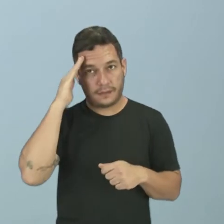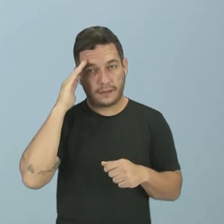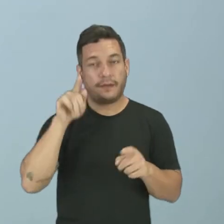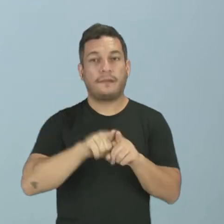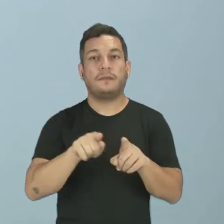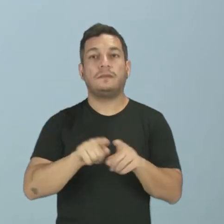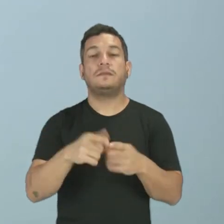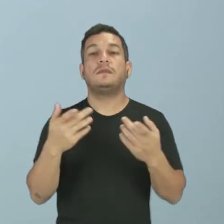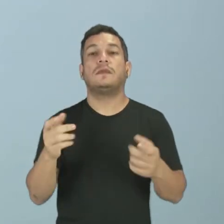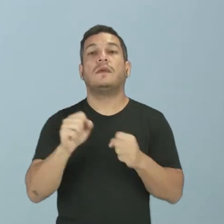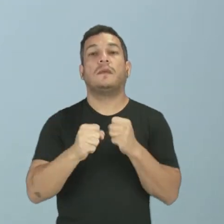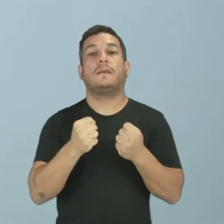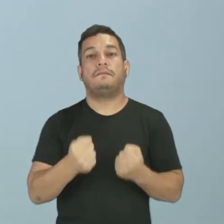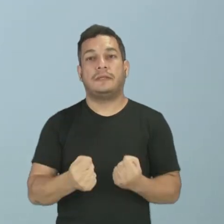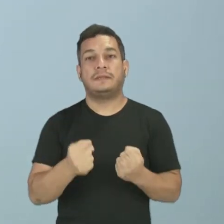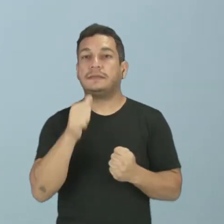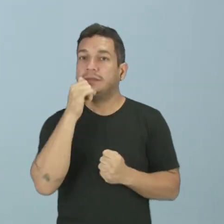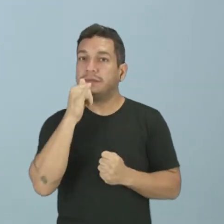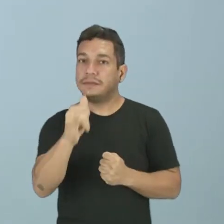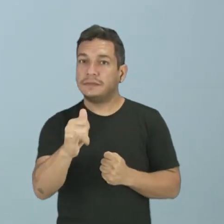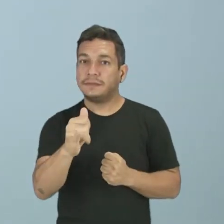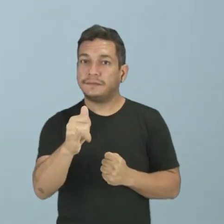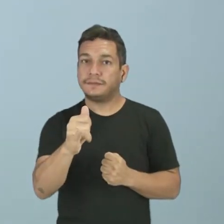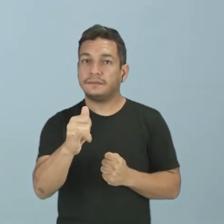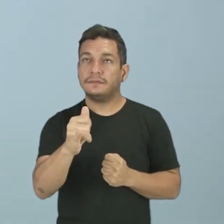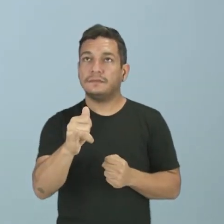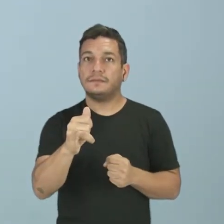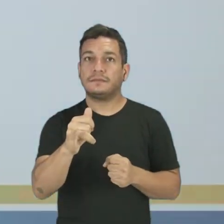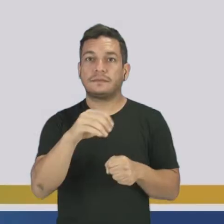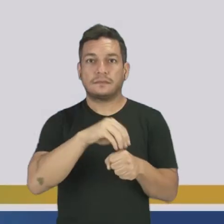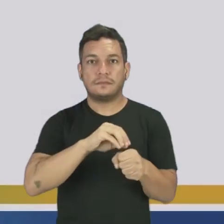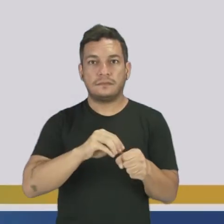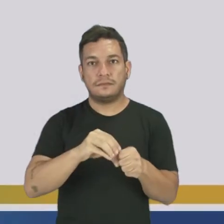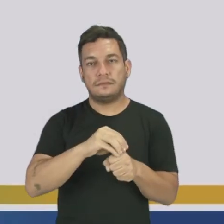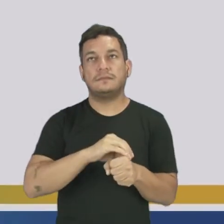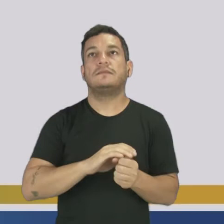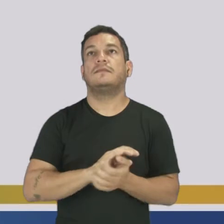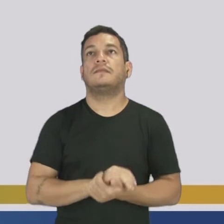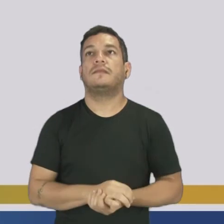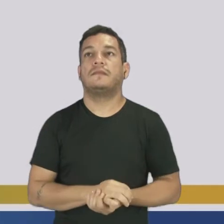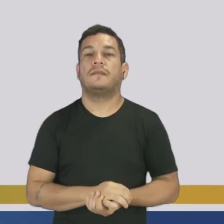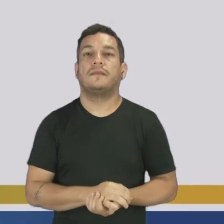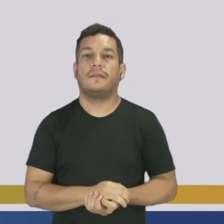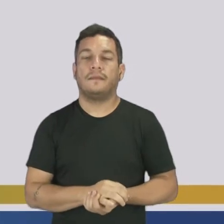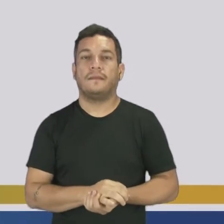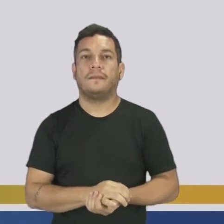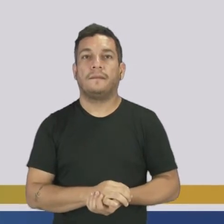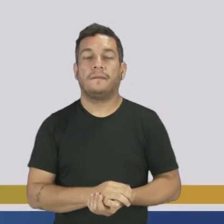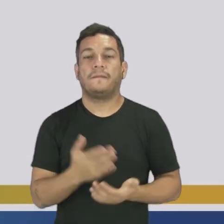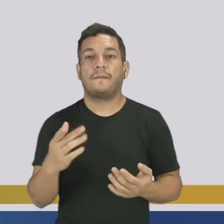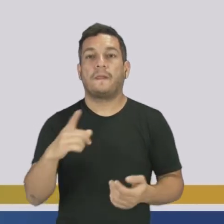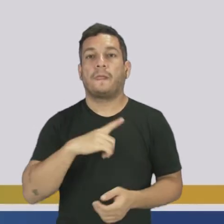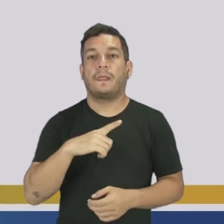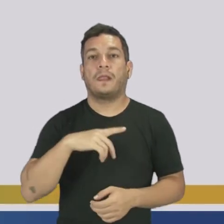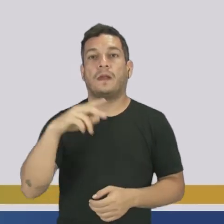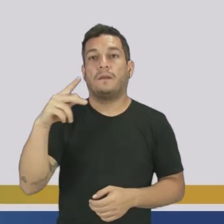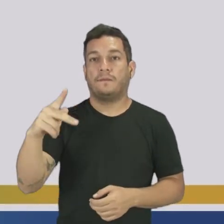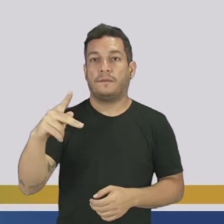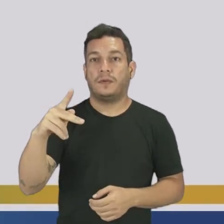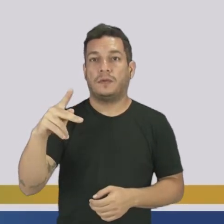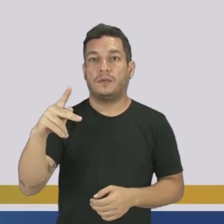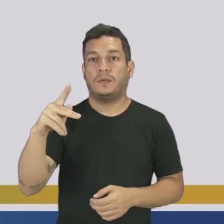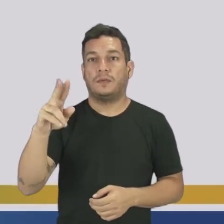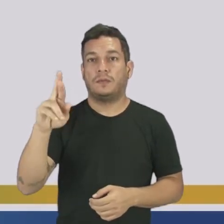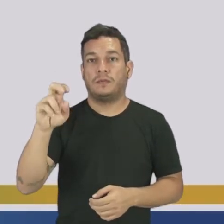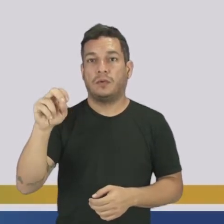quais são a massa relativa e a carga dessas moléculas aí, dessas partículas. Desculpa. Então, nós temos o próton, o nêutron